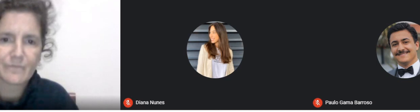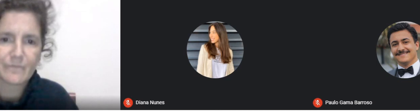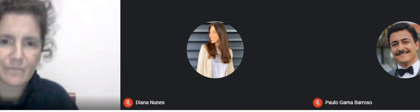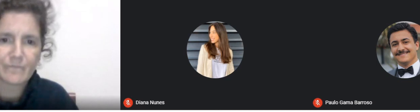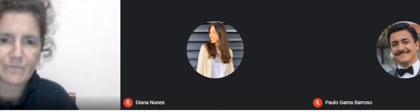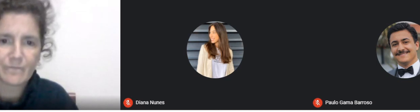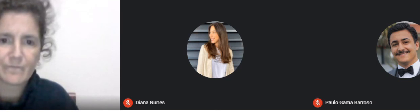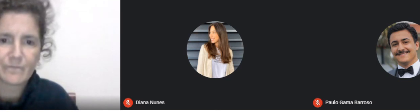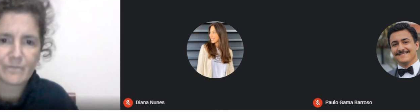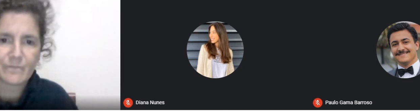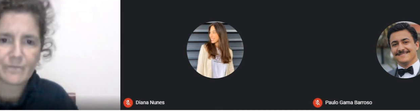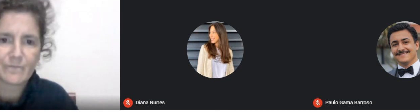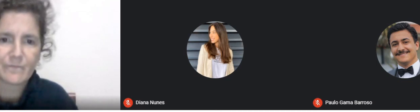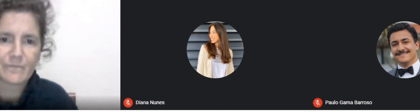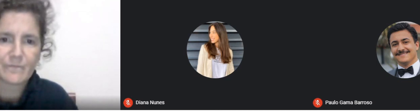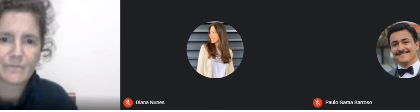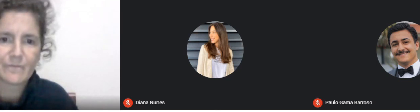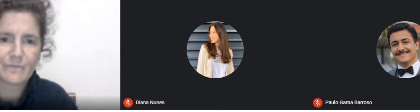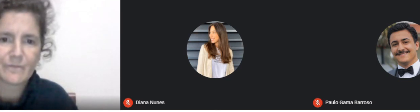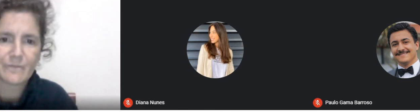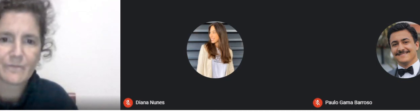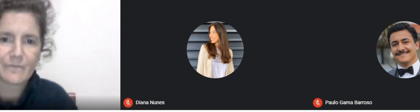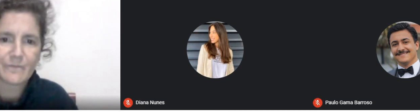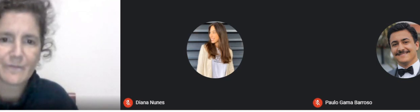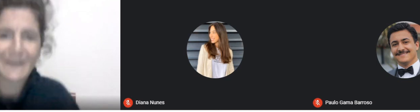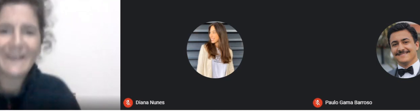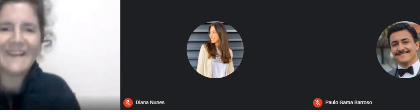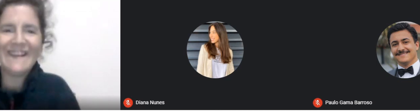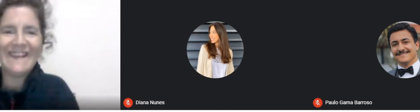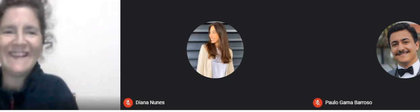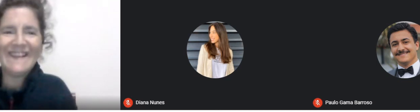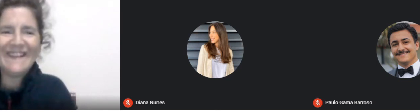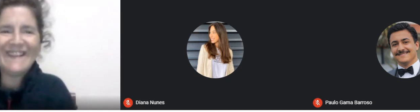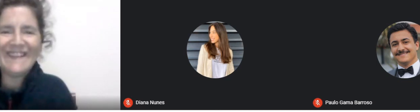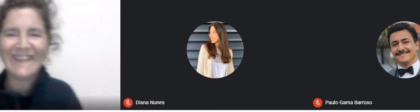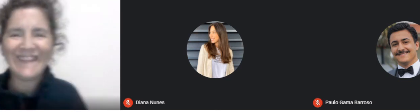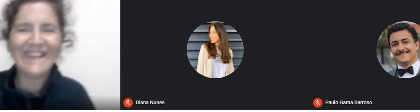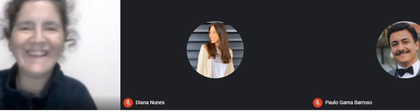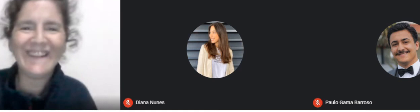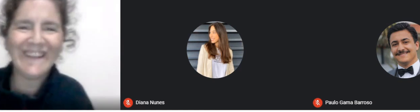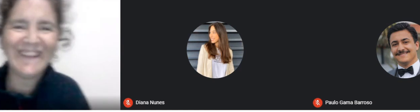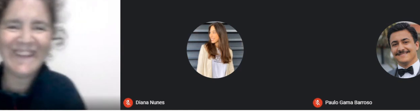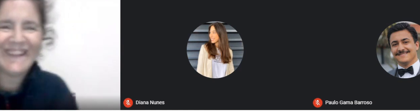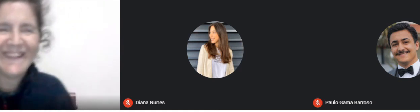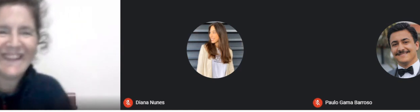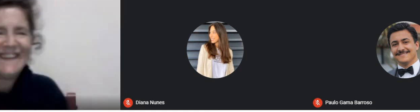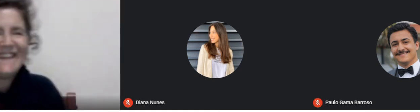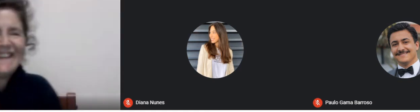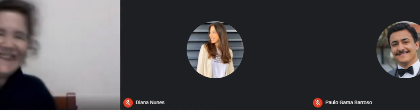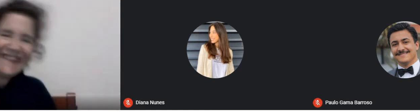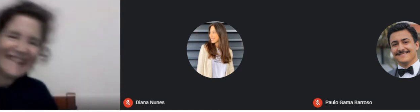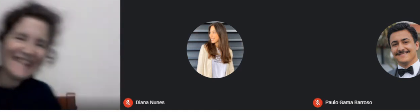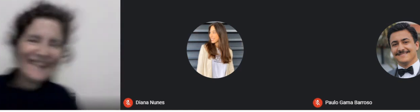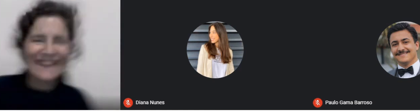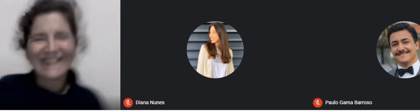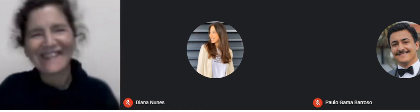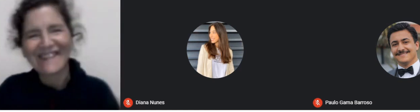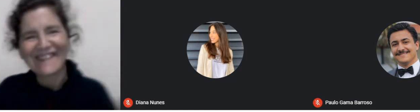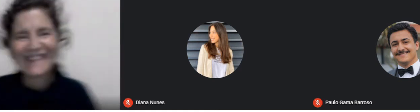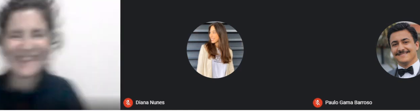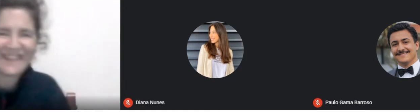com o objetivo da parte da saúde oral, e hoje falou-se em surdez e saúde oral, fiquei na dúvida, porque acabámos por não falar diretamente de